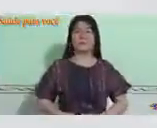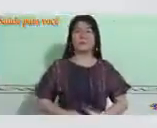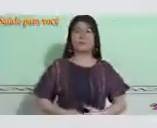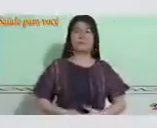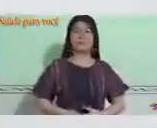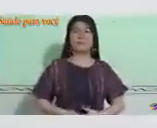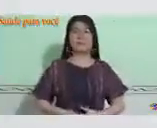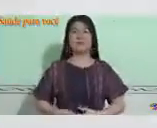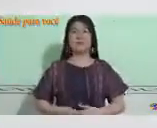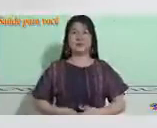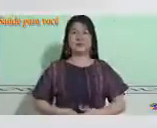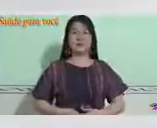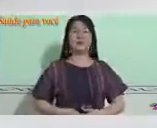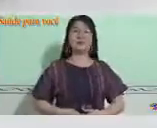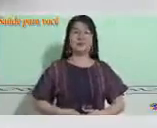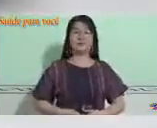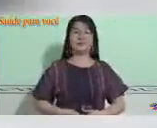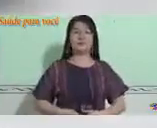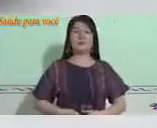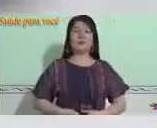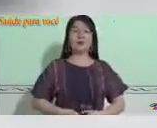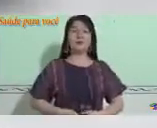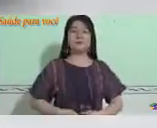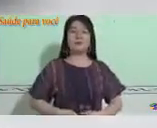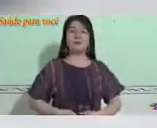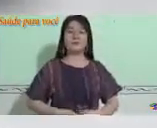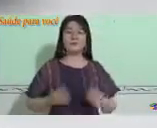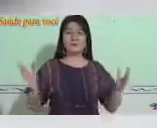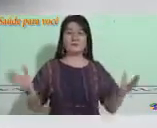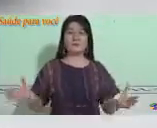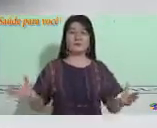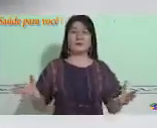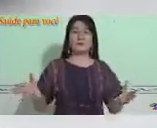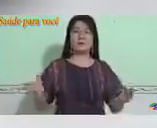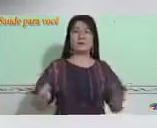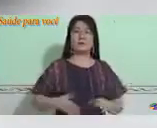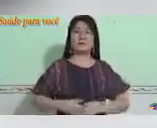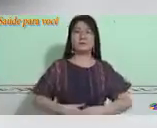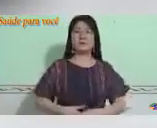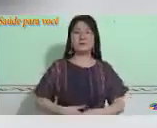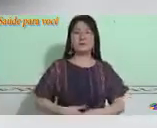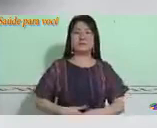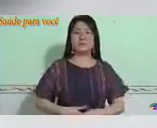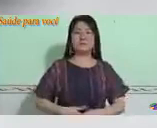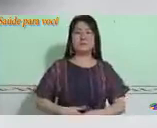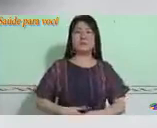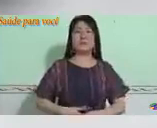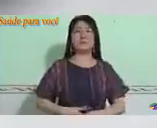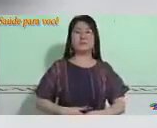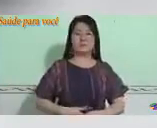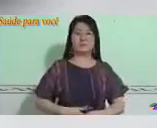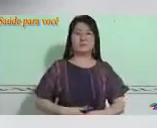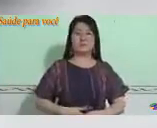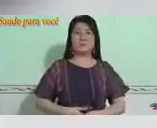Assim, a colina poderá ter um papel de prevenção destas doenças. A colina também se encontra envolvida na síntese